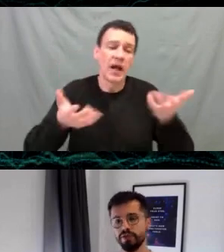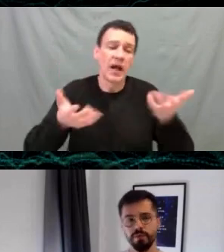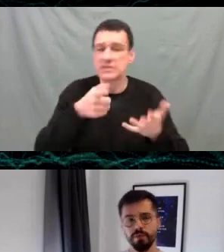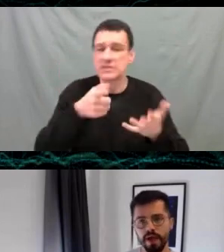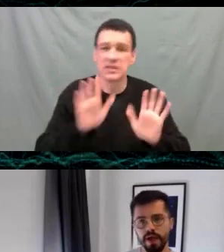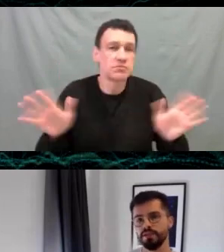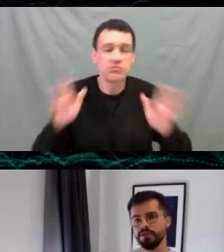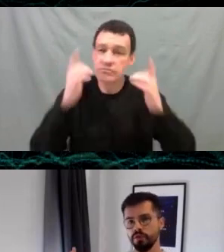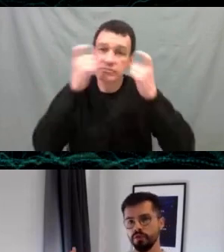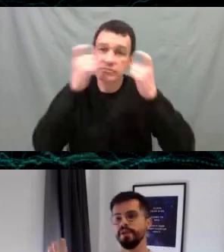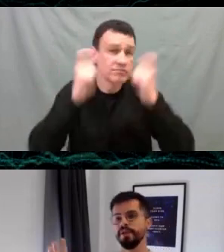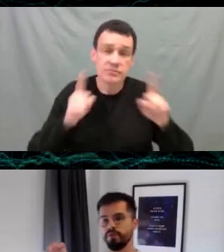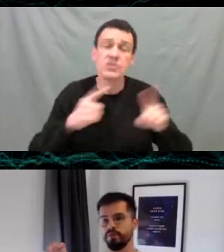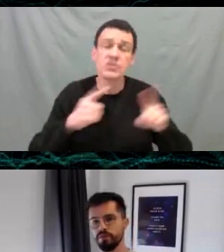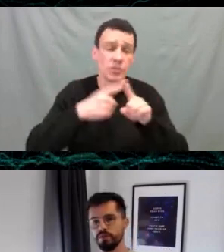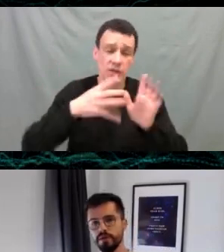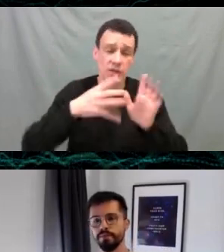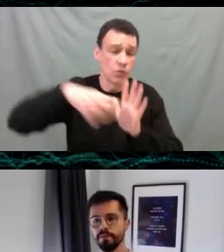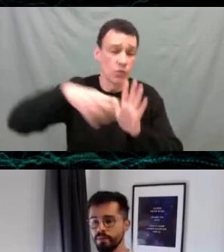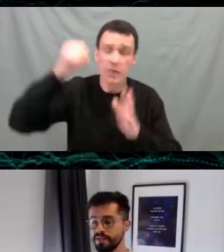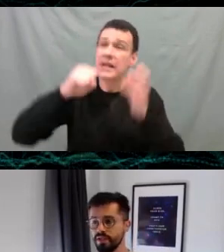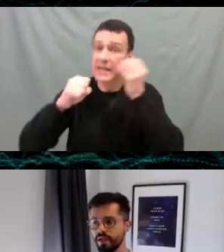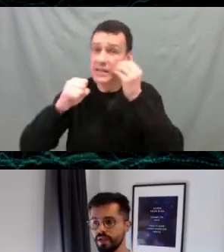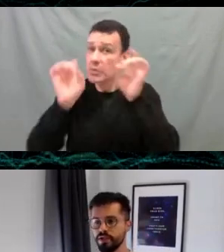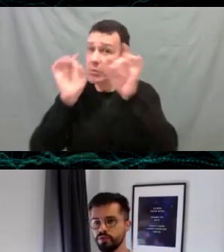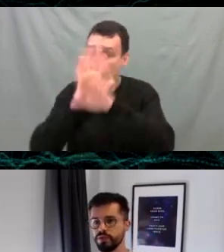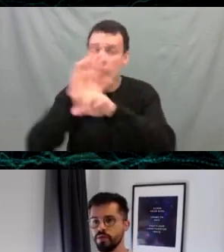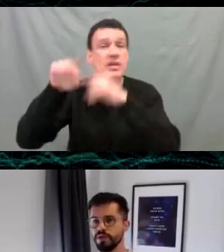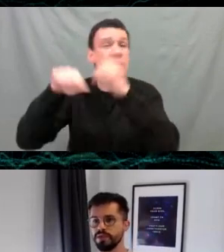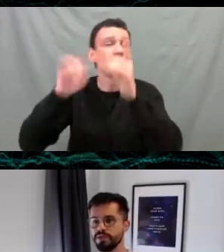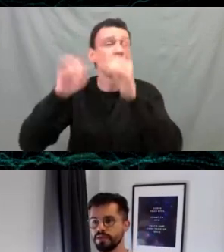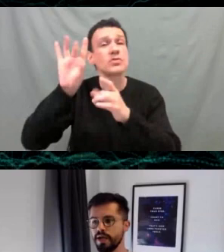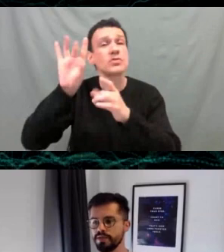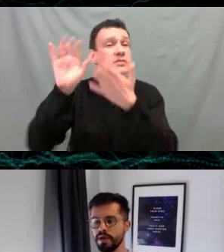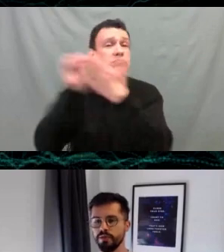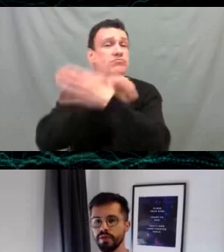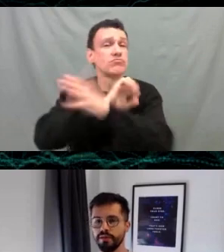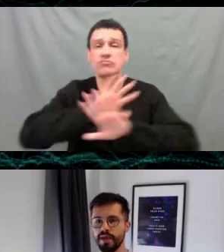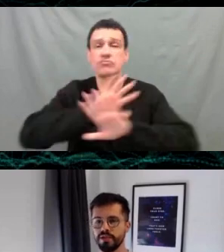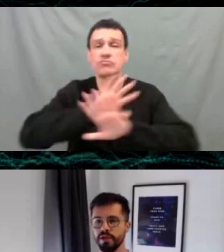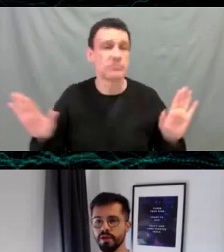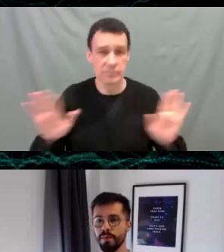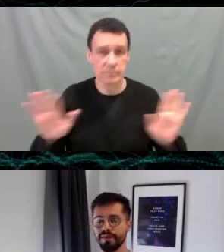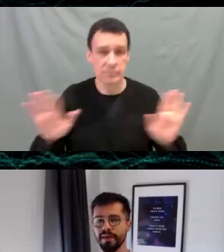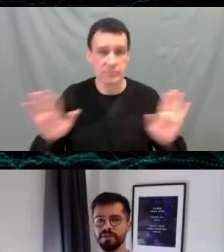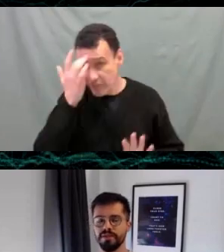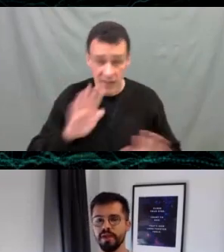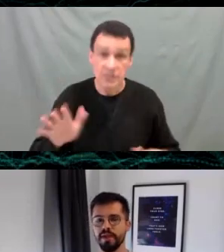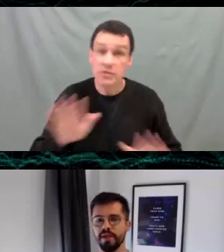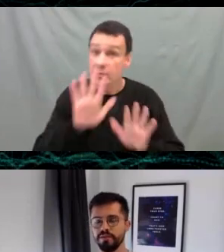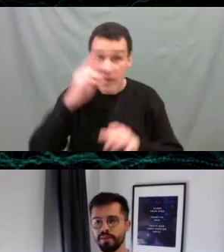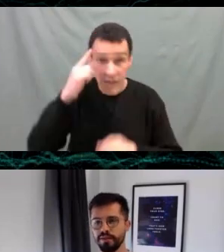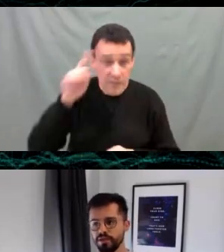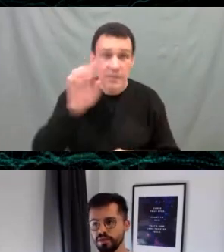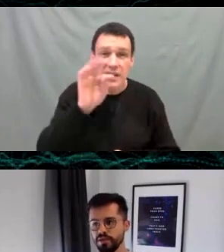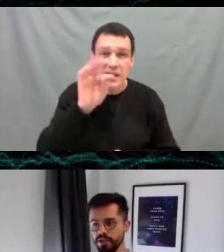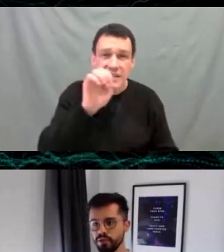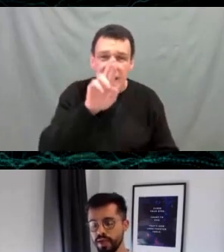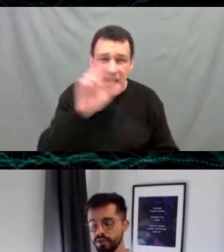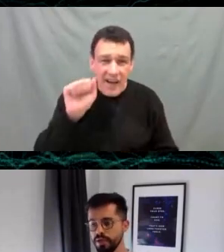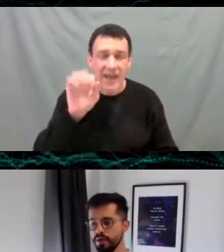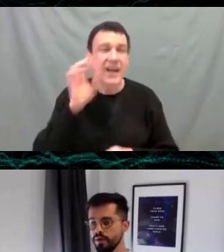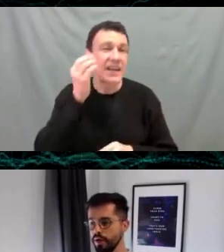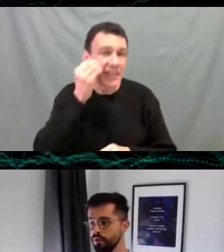né porque a gente subiu ela testou e ela foi destruída mas a gente tem que lembrar de duas coisas nesse caso tá até latest latest de integrado